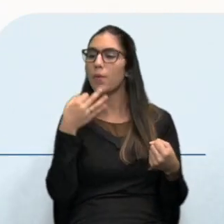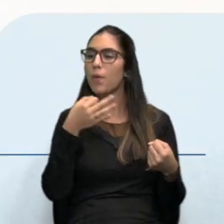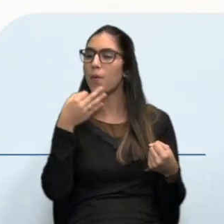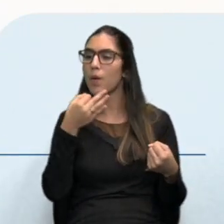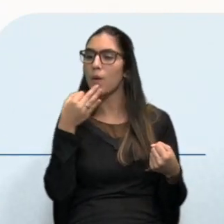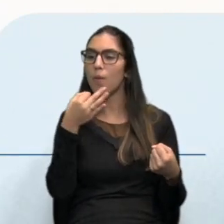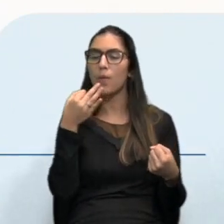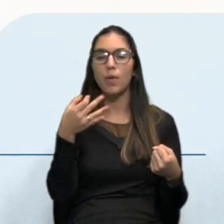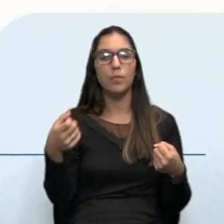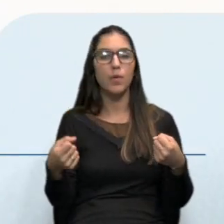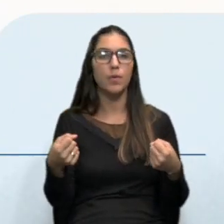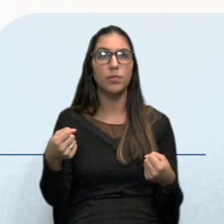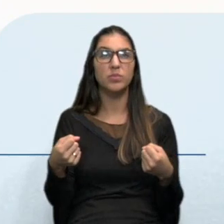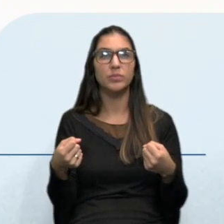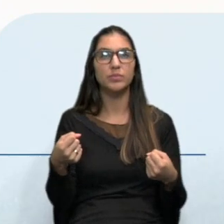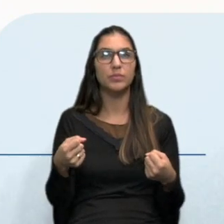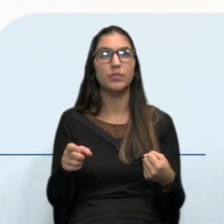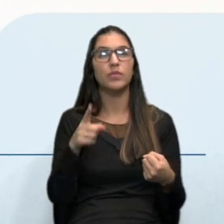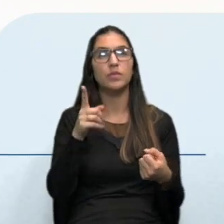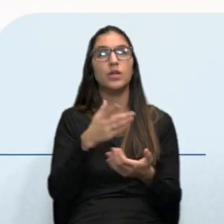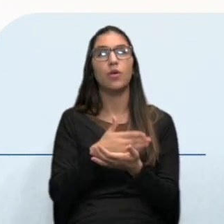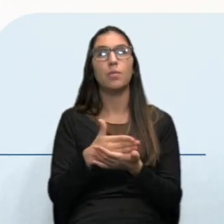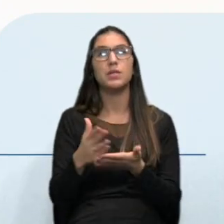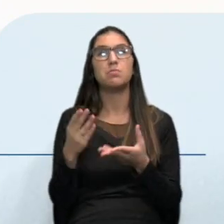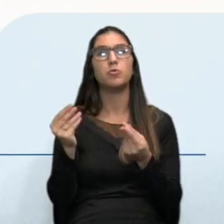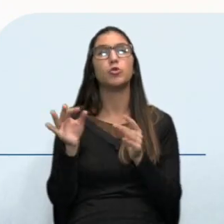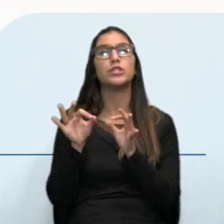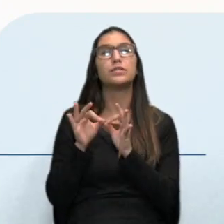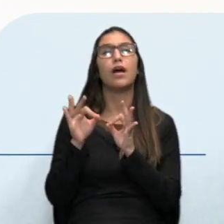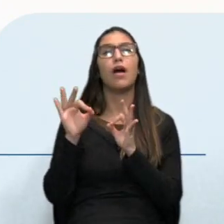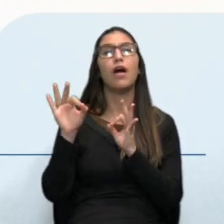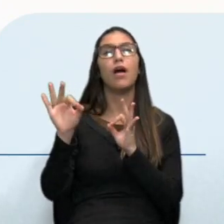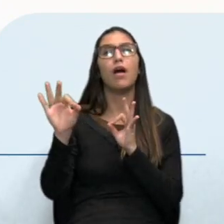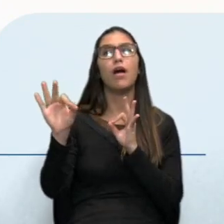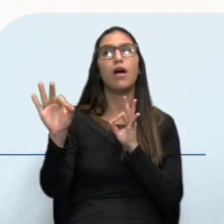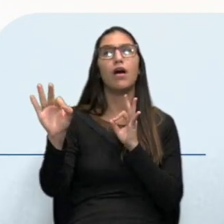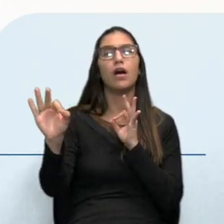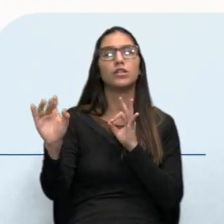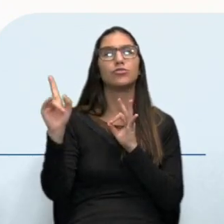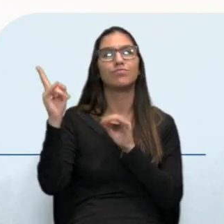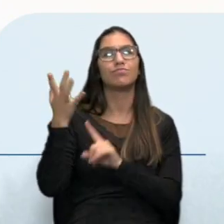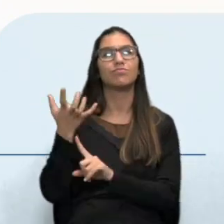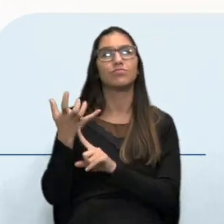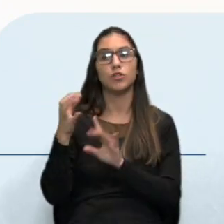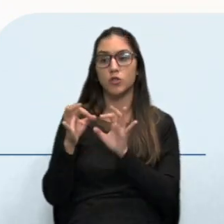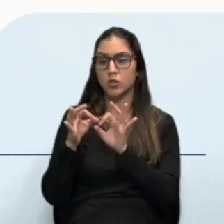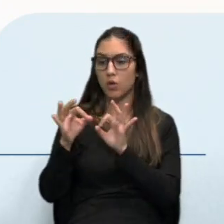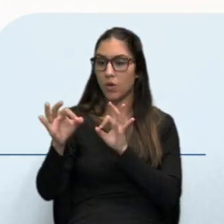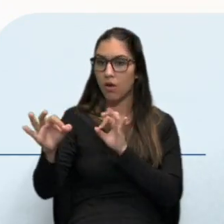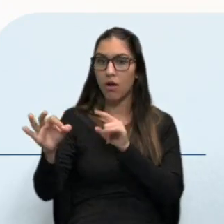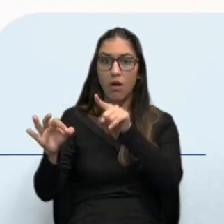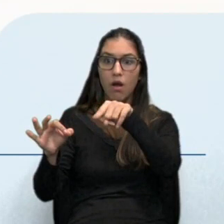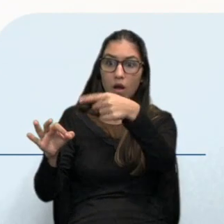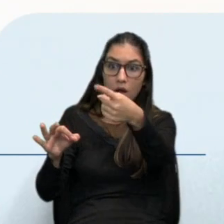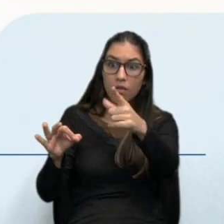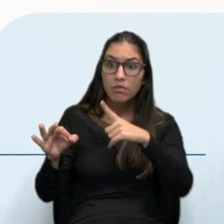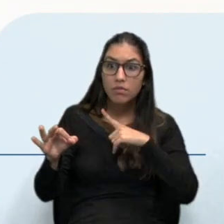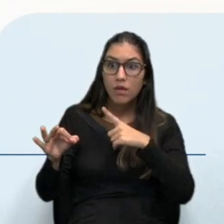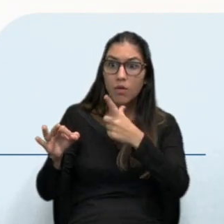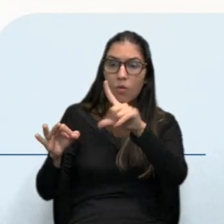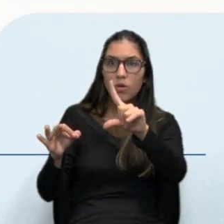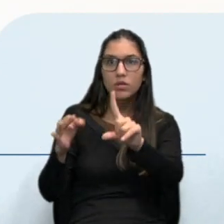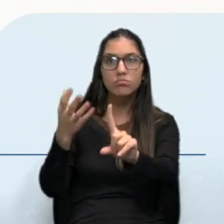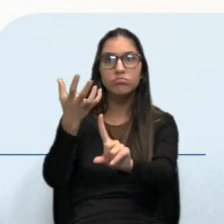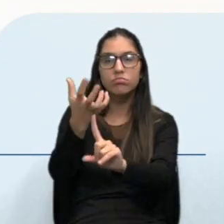110 km por hora. Então você começa a ficar muito distante dessa estação radiobase. Está se aproximando de uma outra estação radiobase. Você